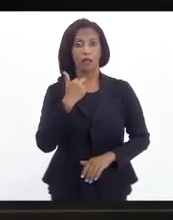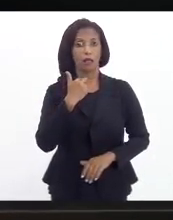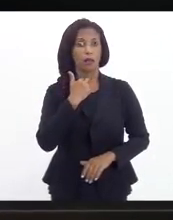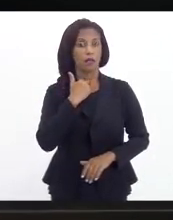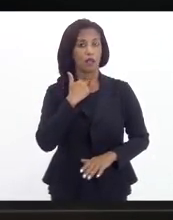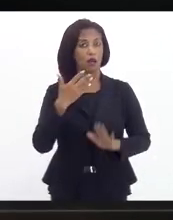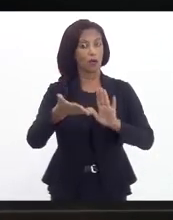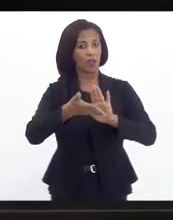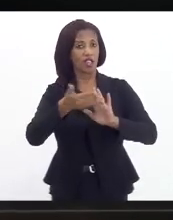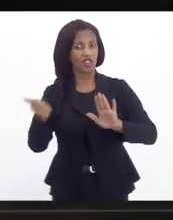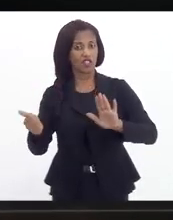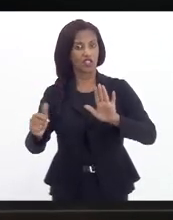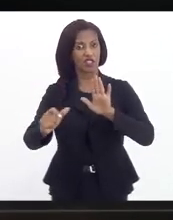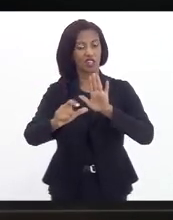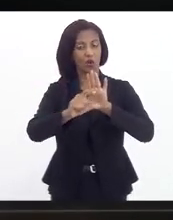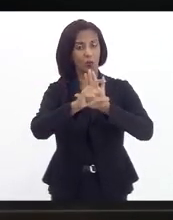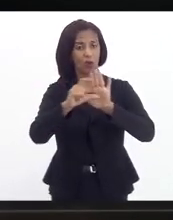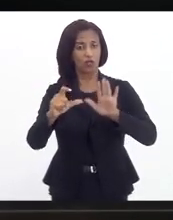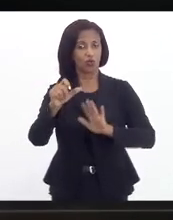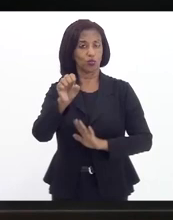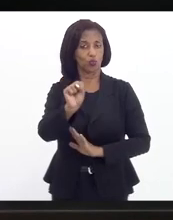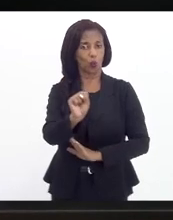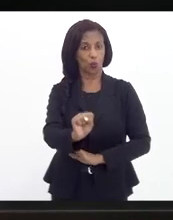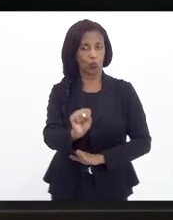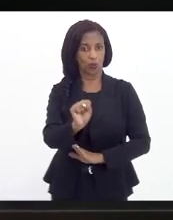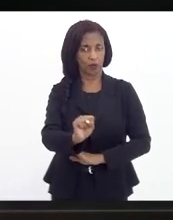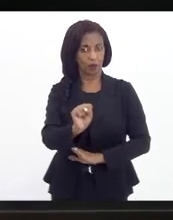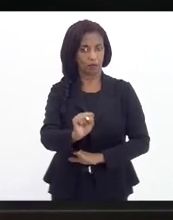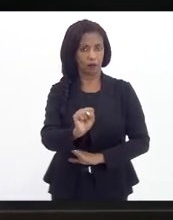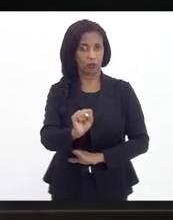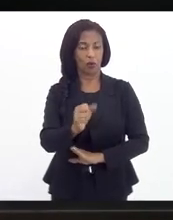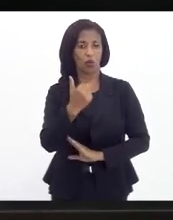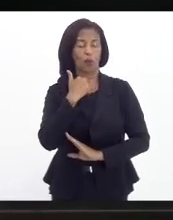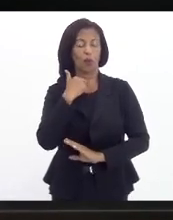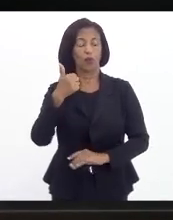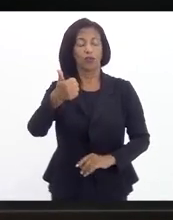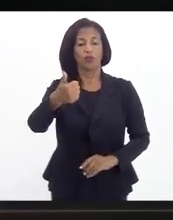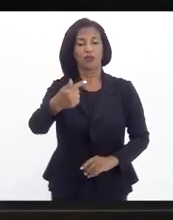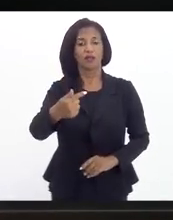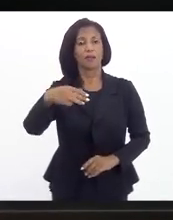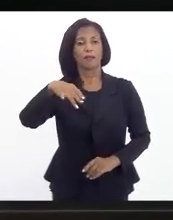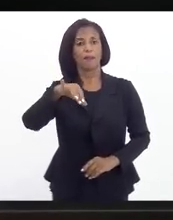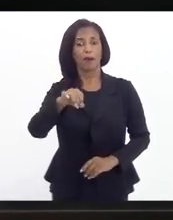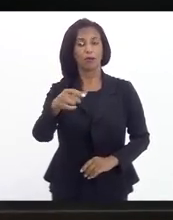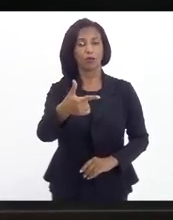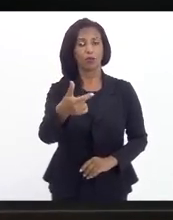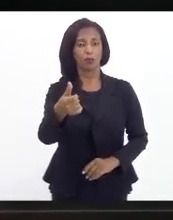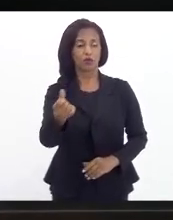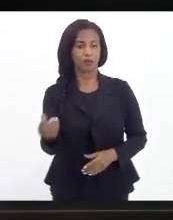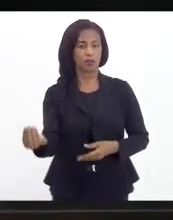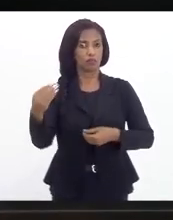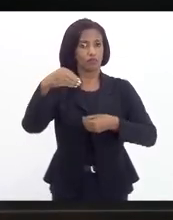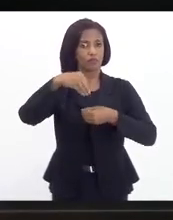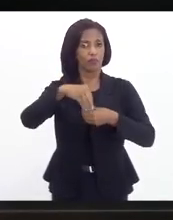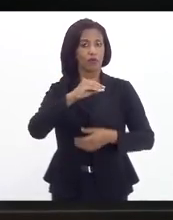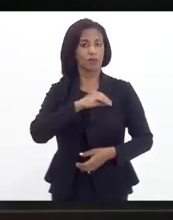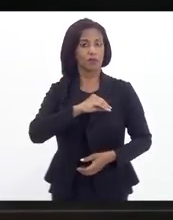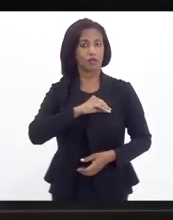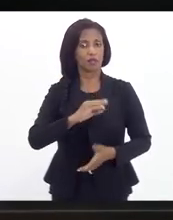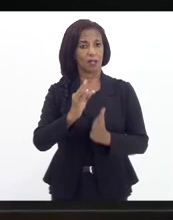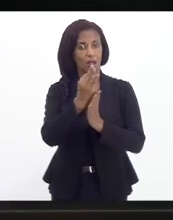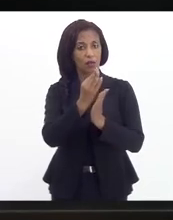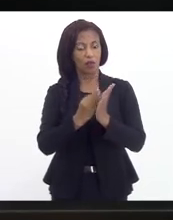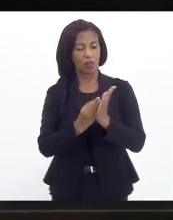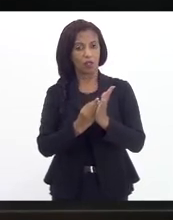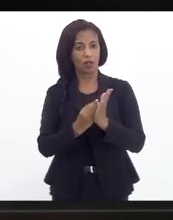dispostas do artigo 8º, parágrafo 2º da Lei Complementar 159-17, mais 17, a recomposição salarial dos servidores nos termos do artigo